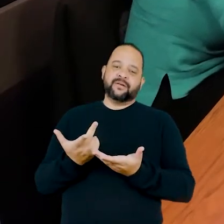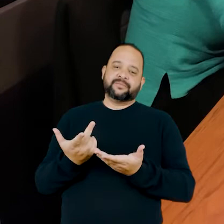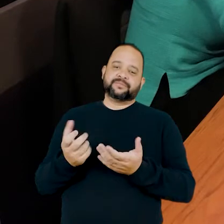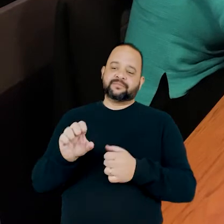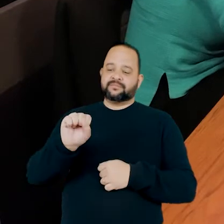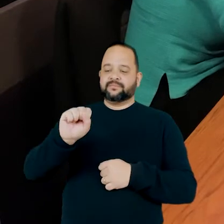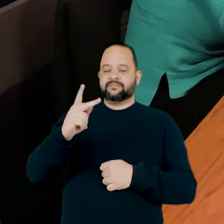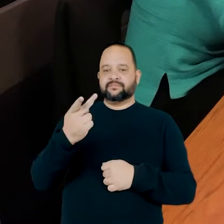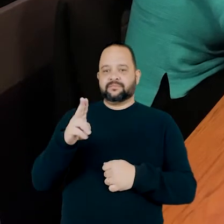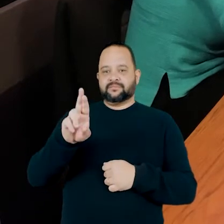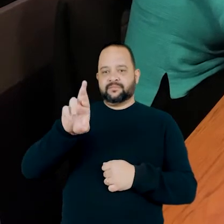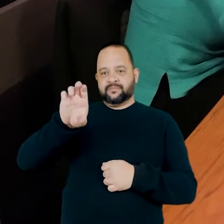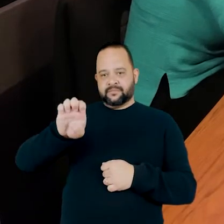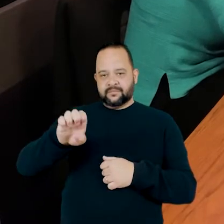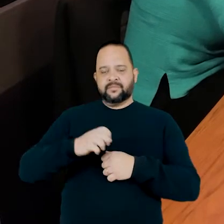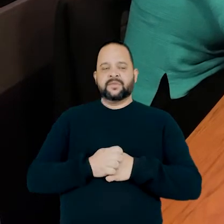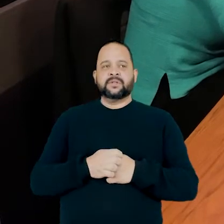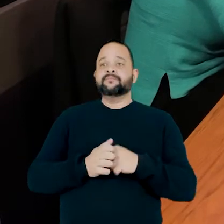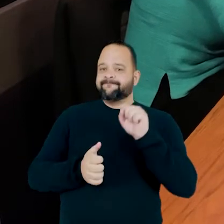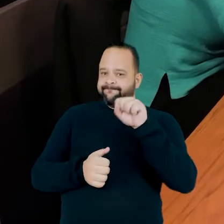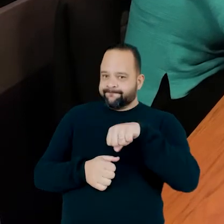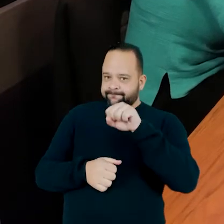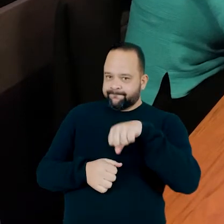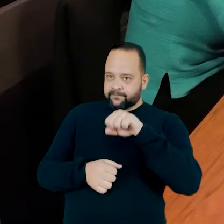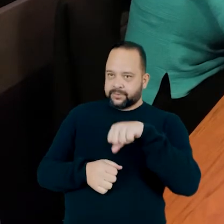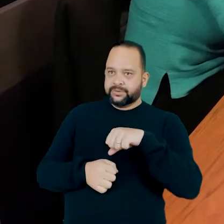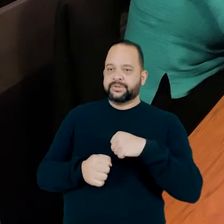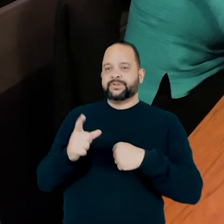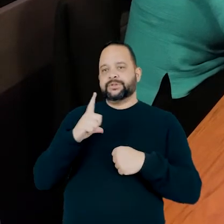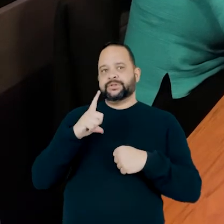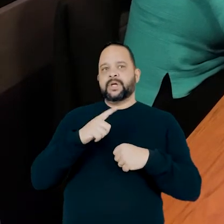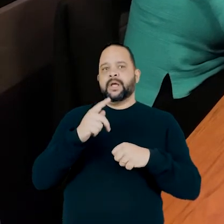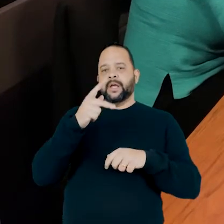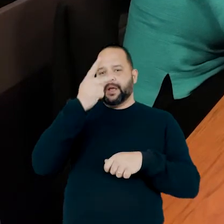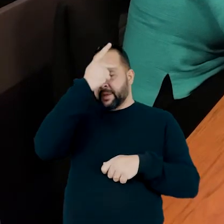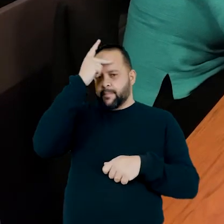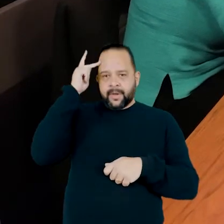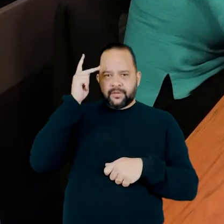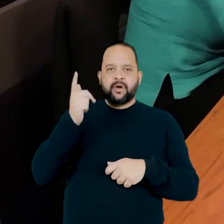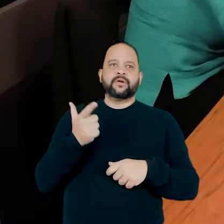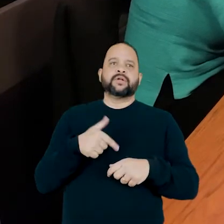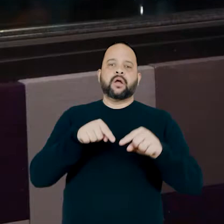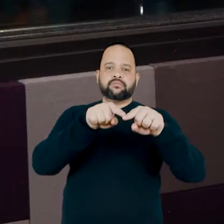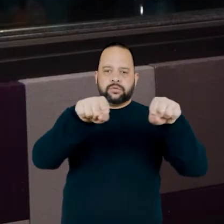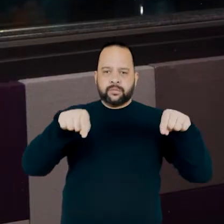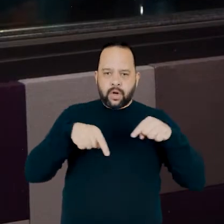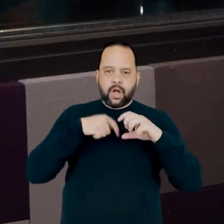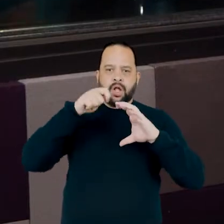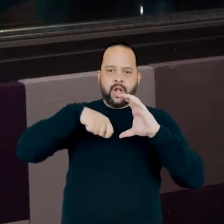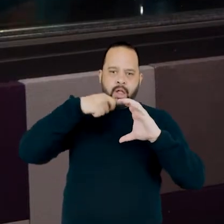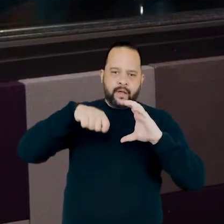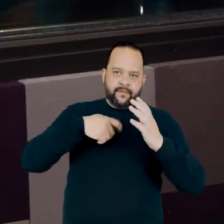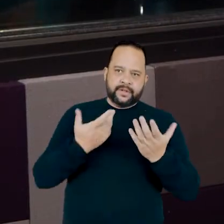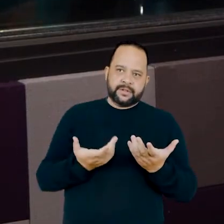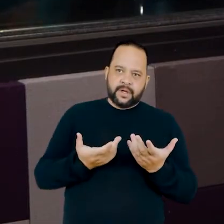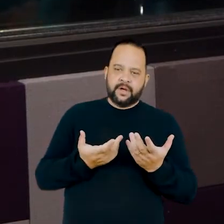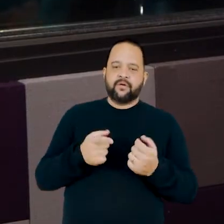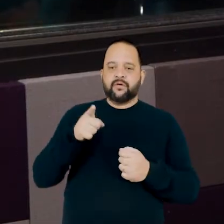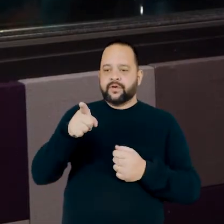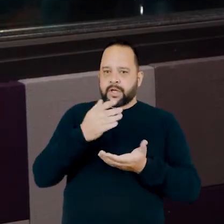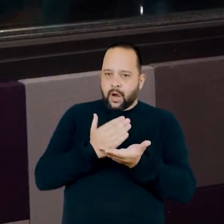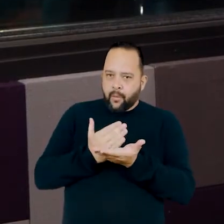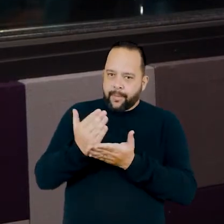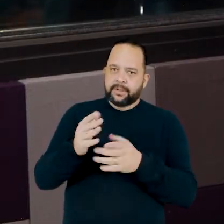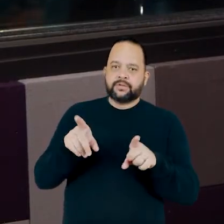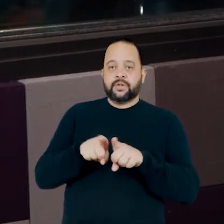sim. Quando a gente pega esse público de estúdio, né? Não é o caso hoje, mas quando você